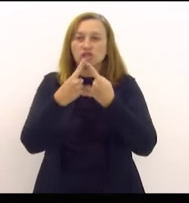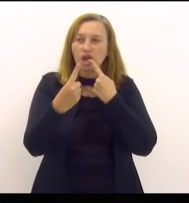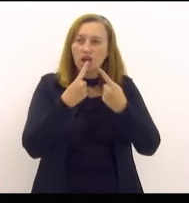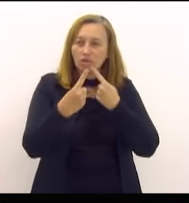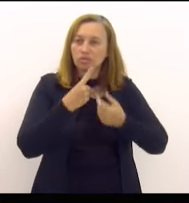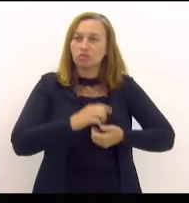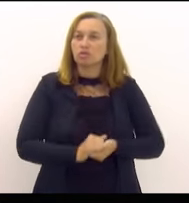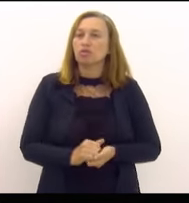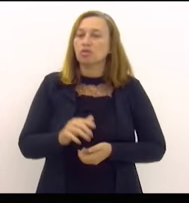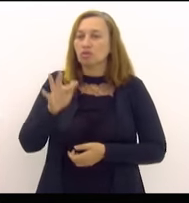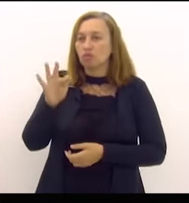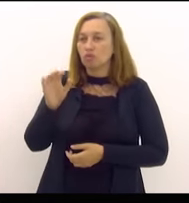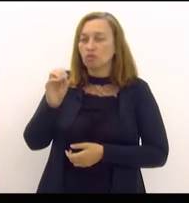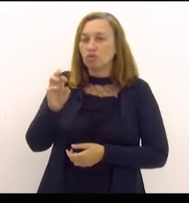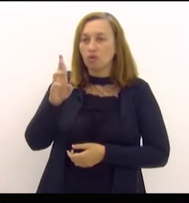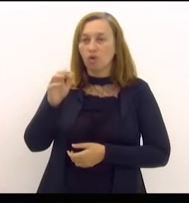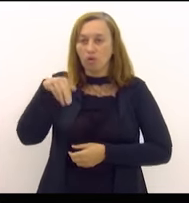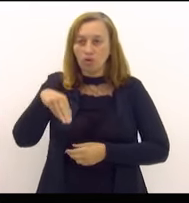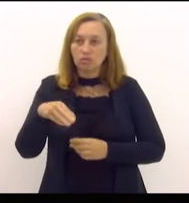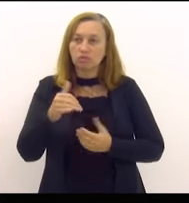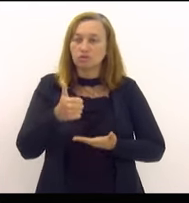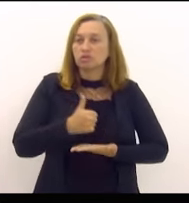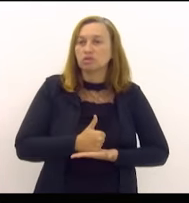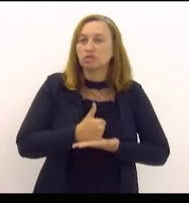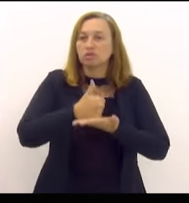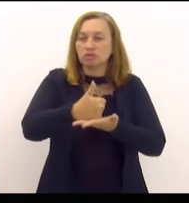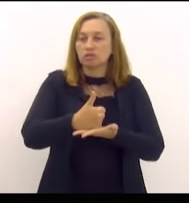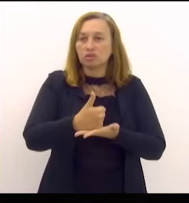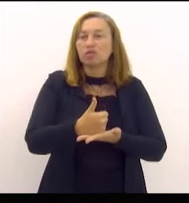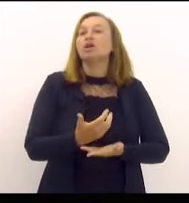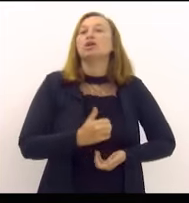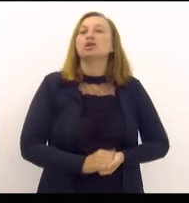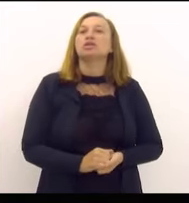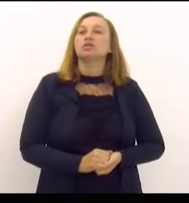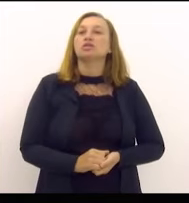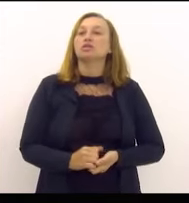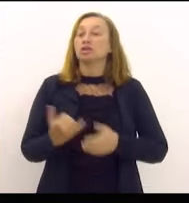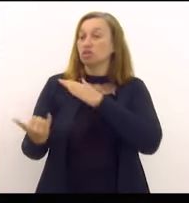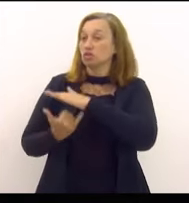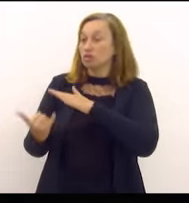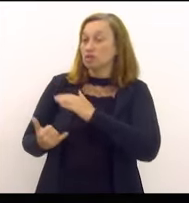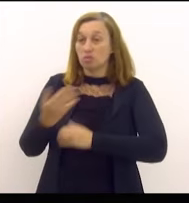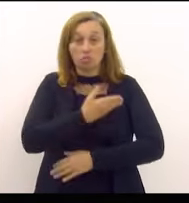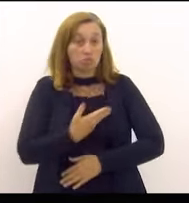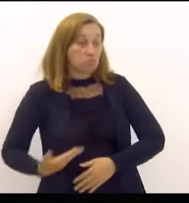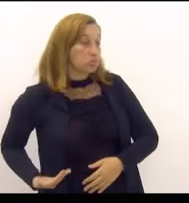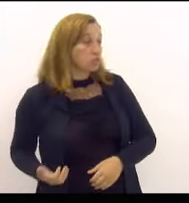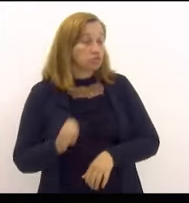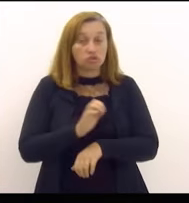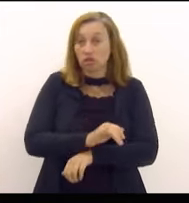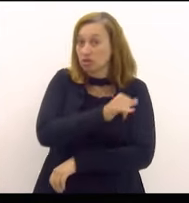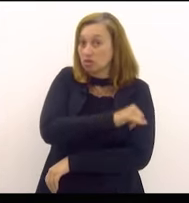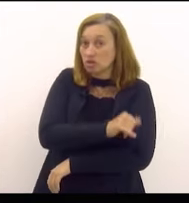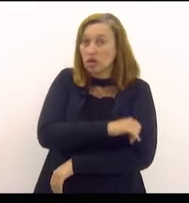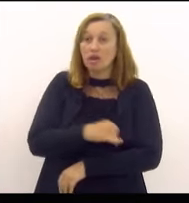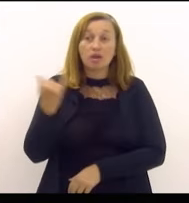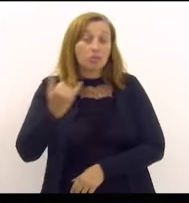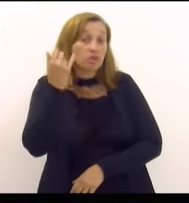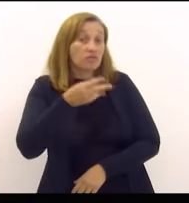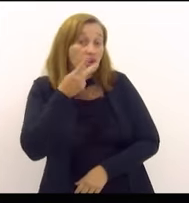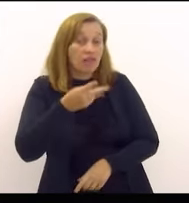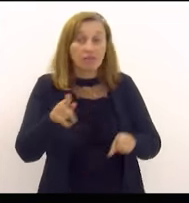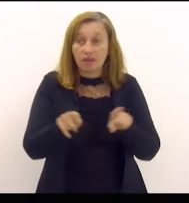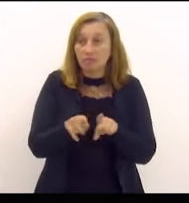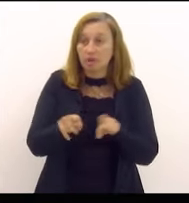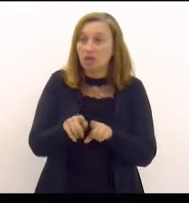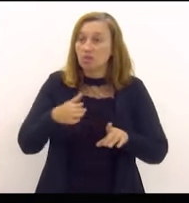fórum de reitores das instituições públicas de educação do Estado do Rio de Janeiro. É importante destacar também que